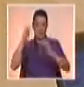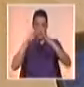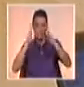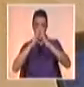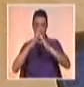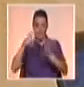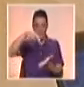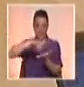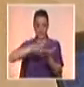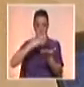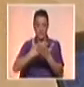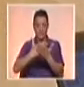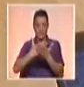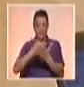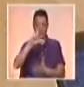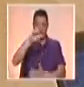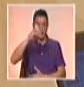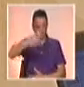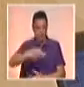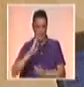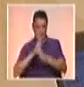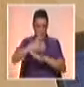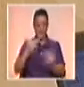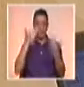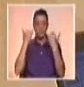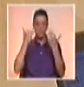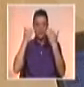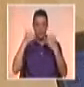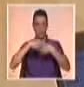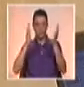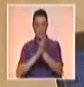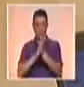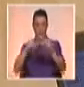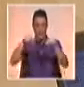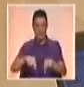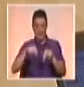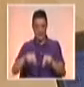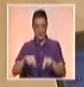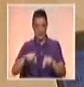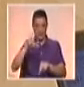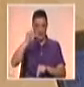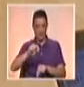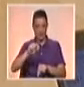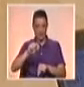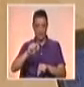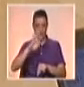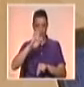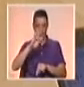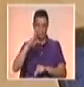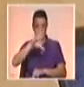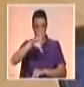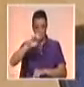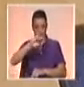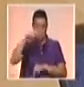através da presença do intérprete de língua gestual, consegue aceder à informação toda que está aqui a ser transmitida. Precisamente. Do Fernando. Penso que é o Fernando que